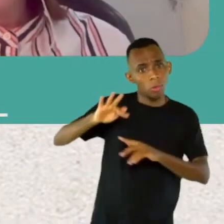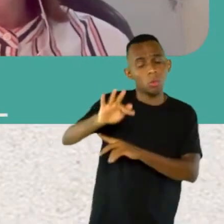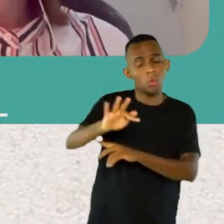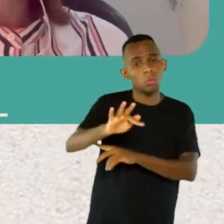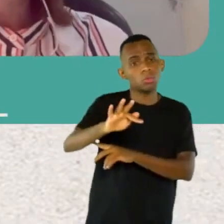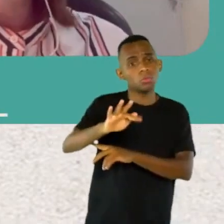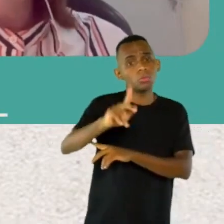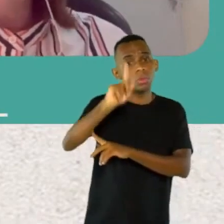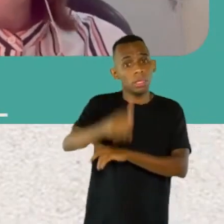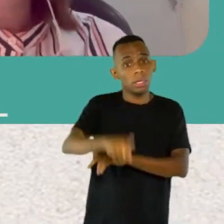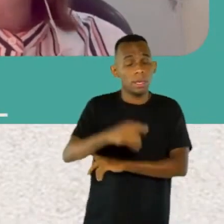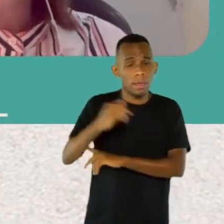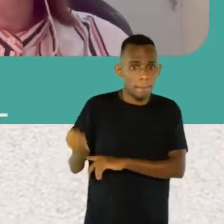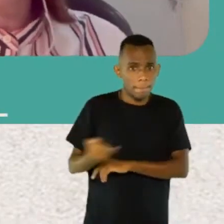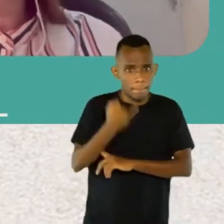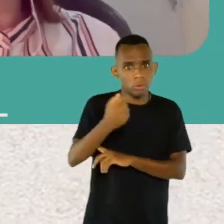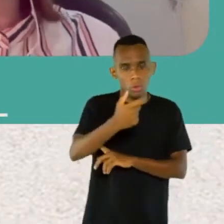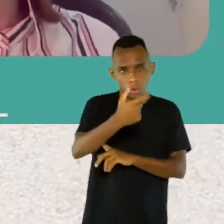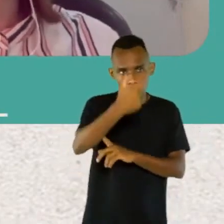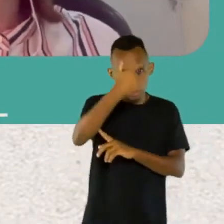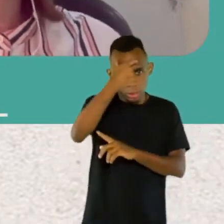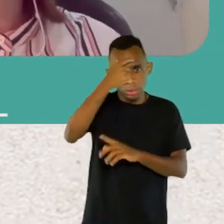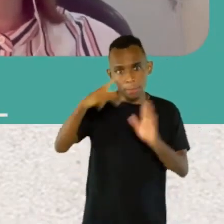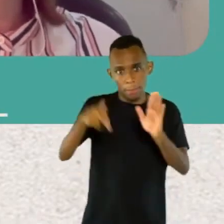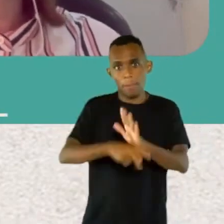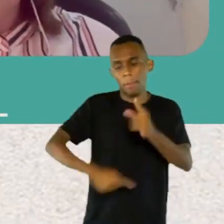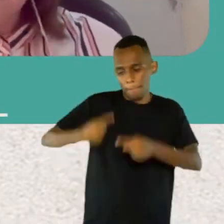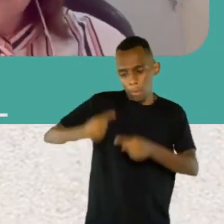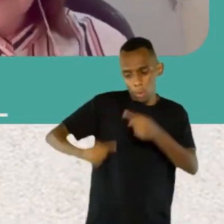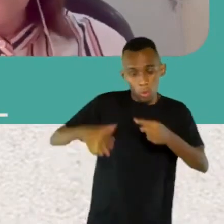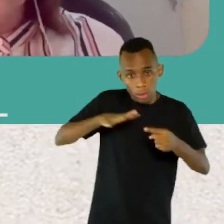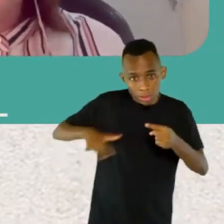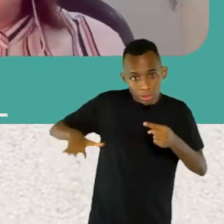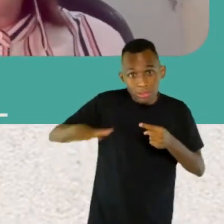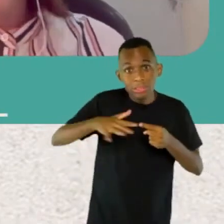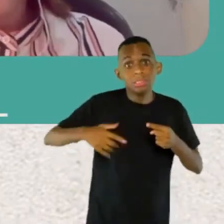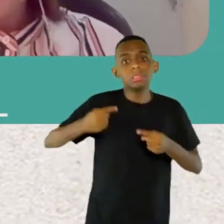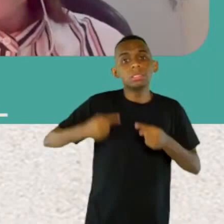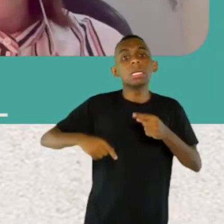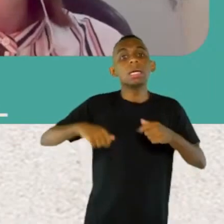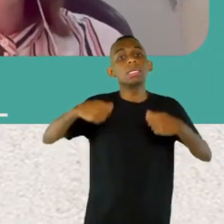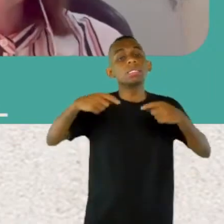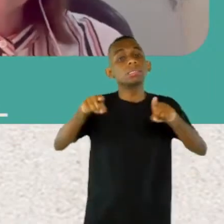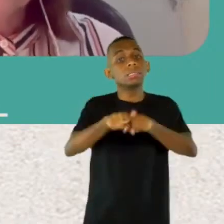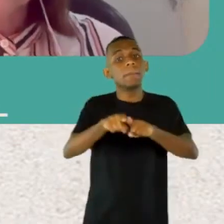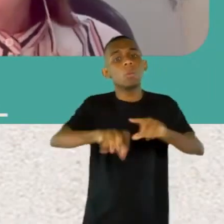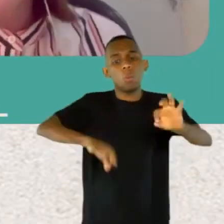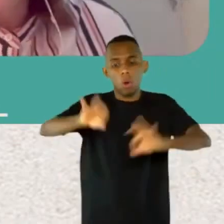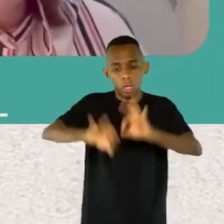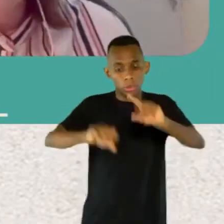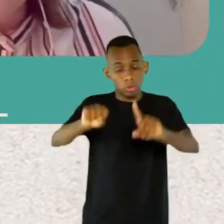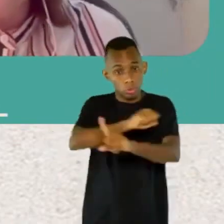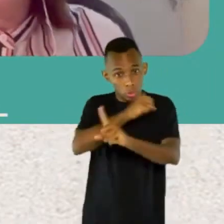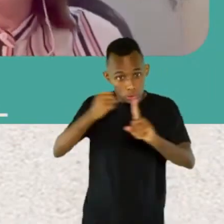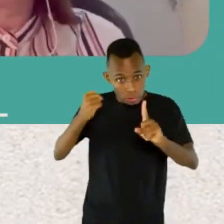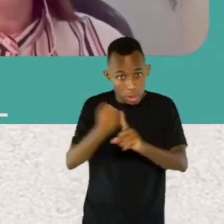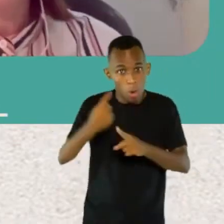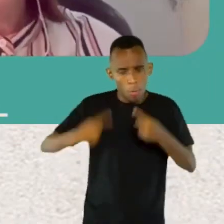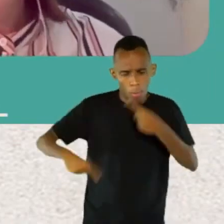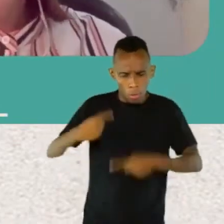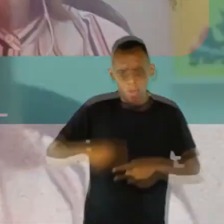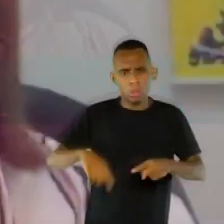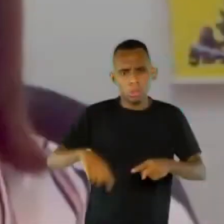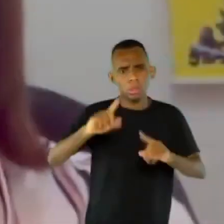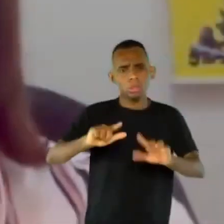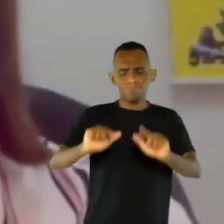É importante uma consciência política, né? É importante uma organização social e política de resistência,